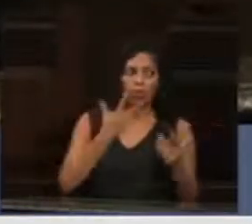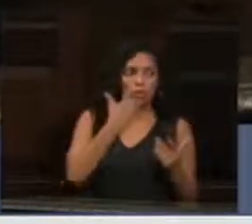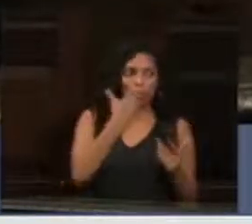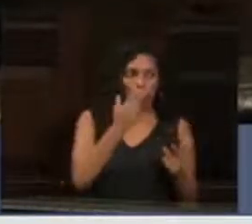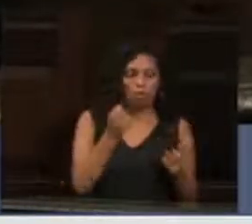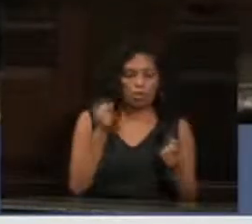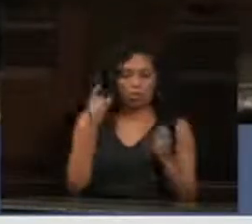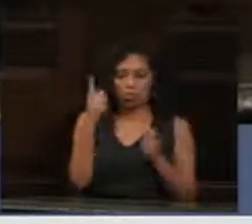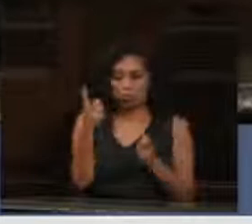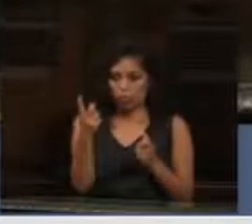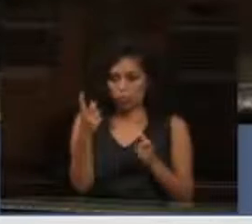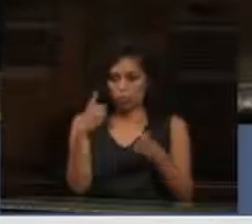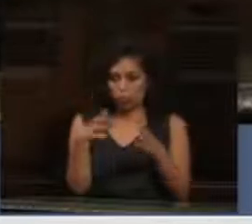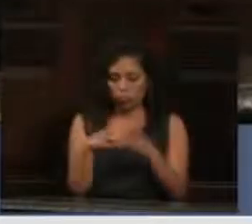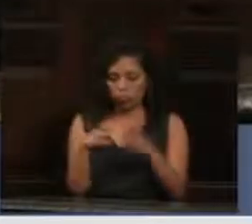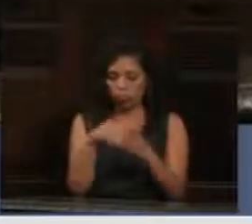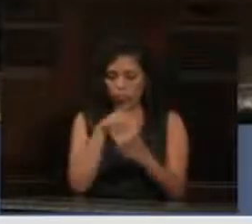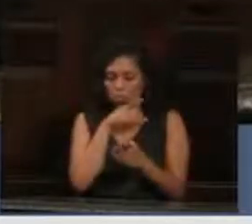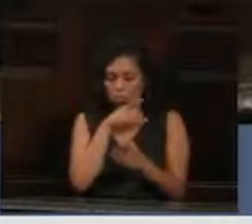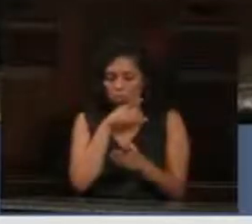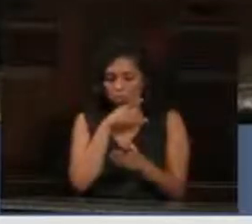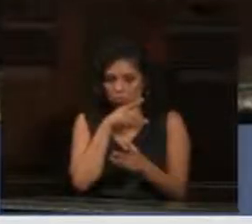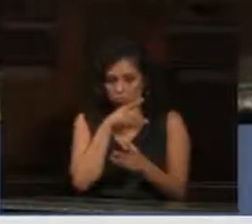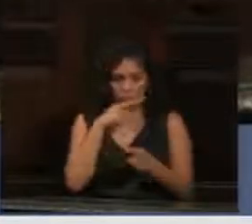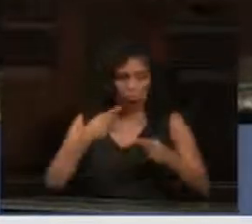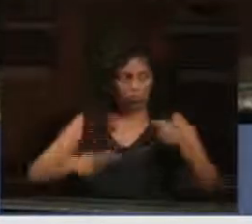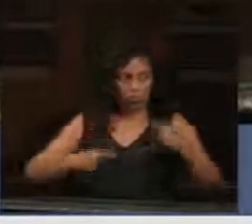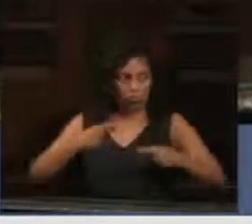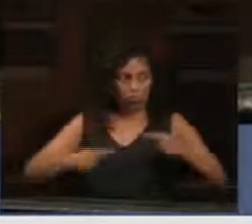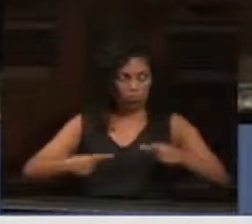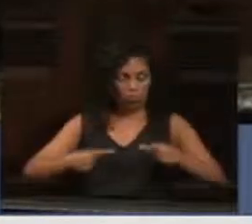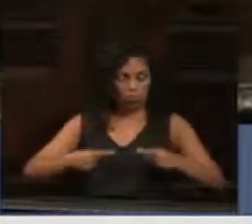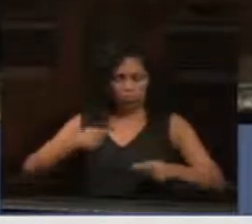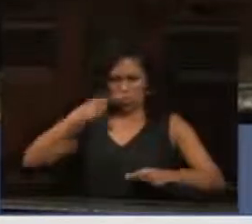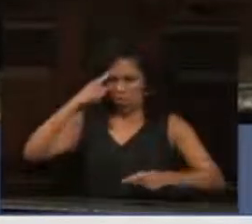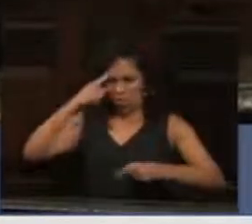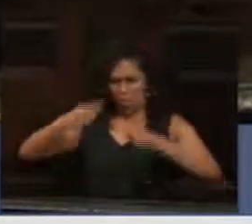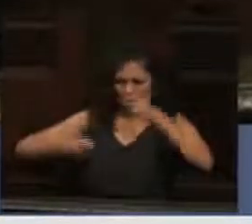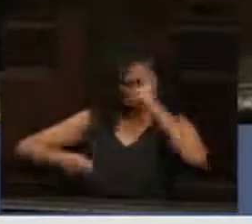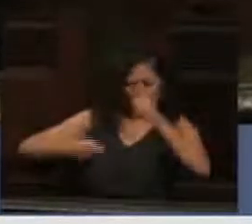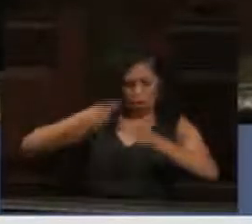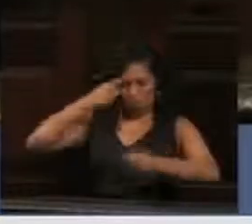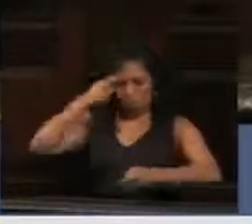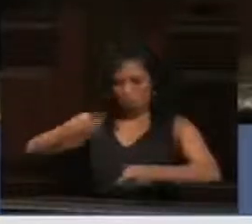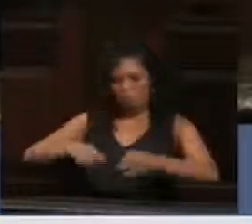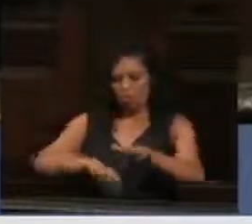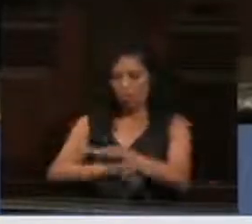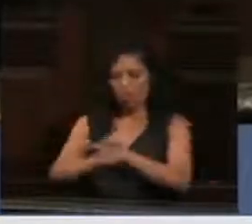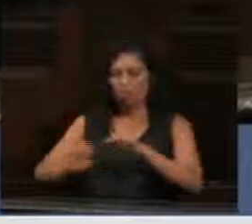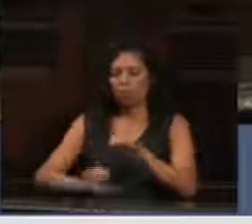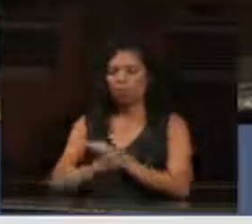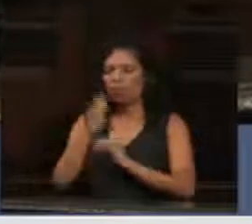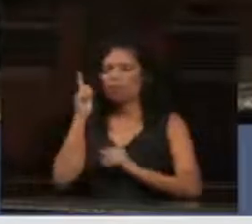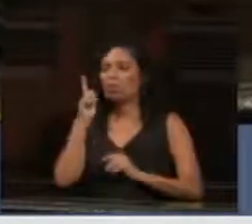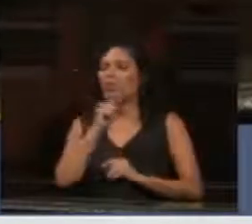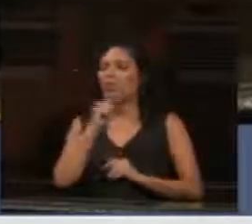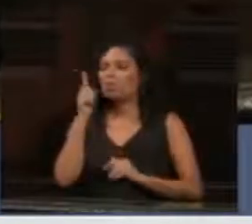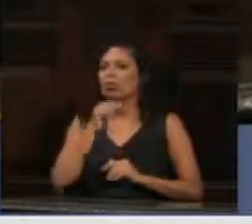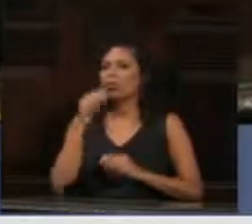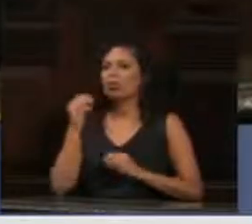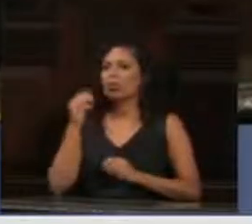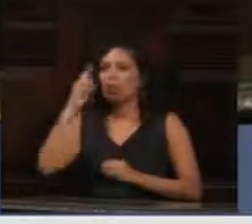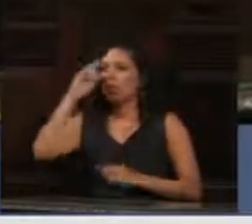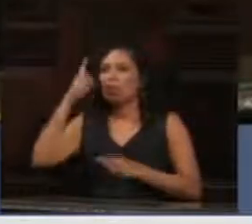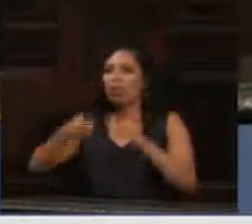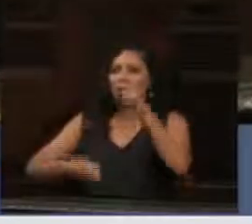partido político esteja no controle da SEDAI, esteja dando as cartas na SEDAI. E é por